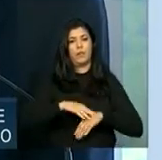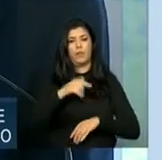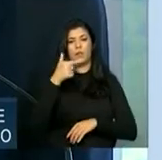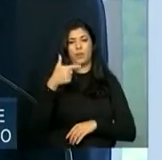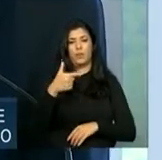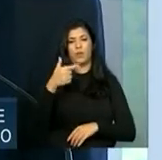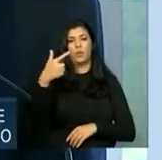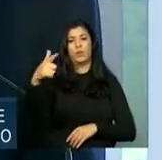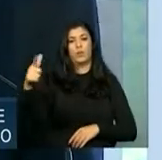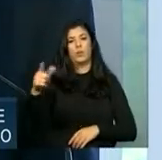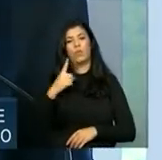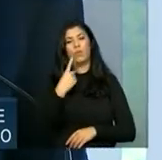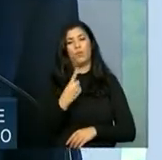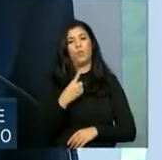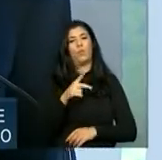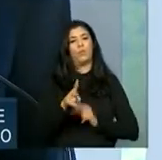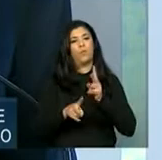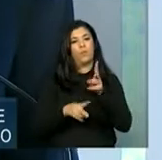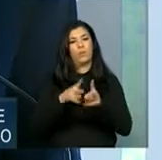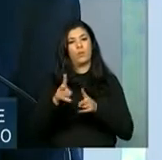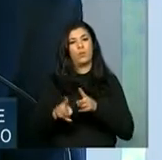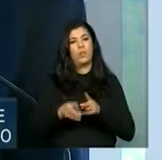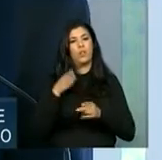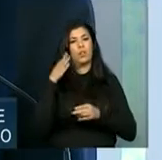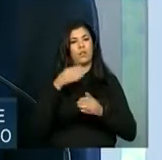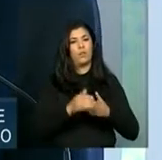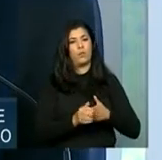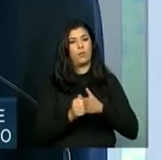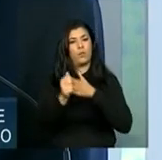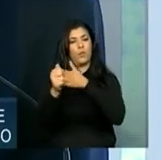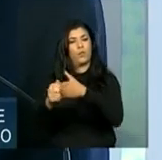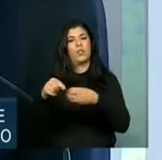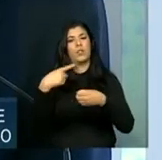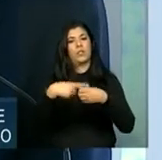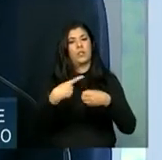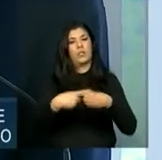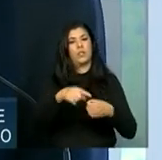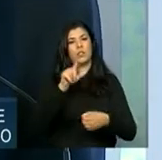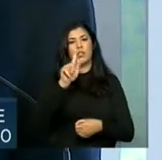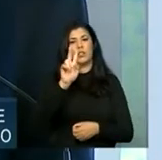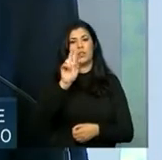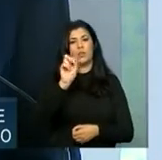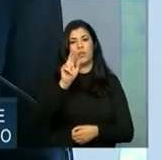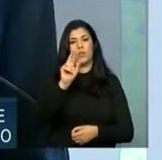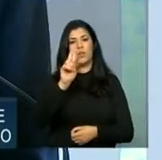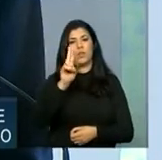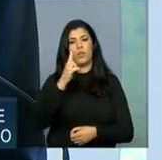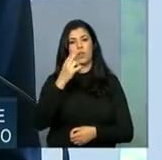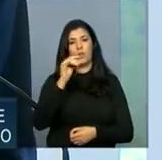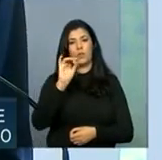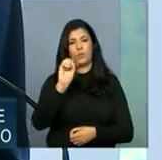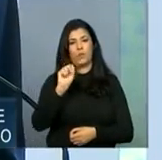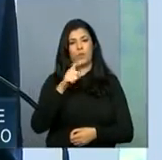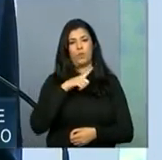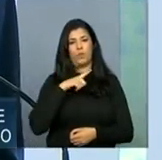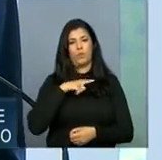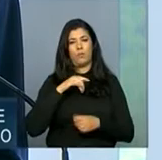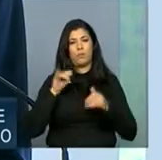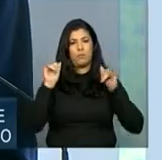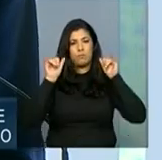dois ainda um que é o trem que vai para Guarulhos lá para o aeroporto de Cumbica E outro que são as reformas